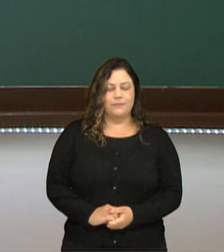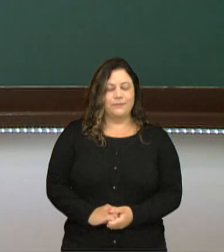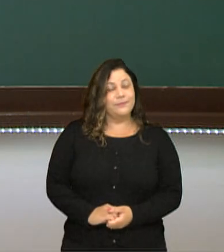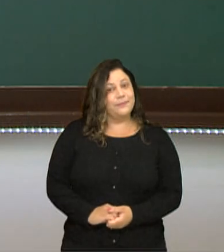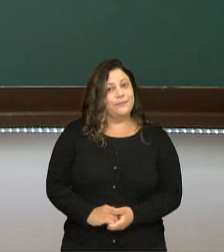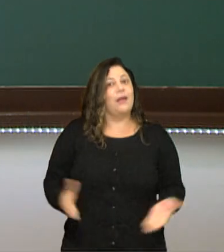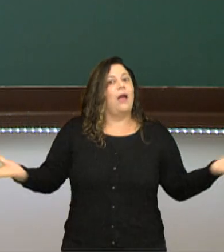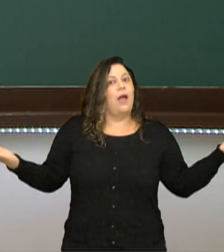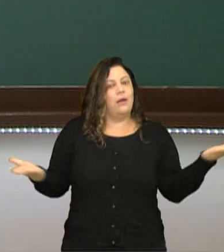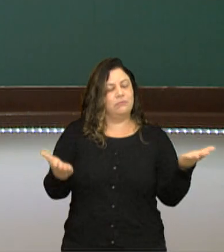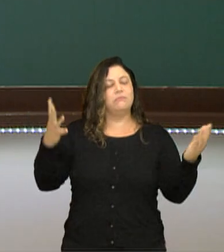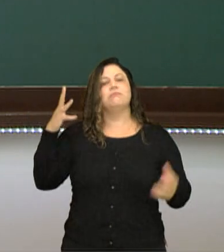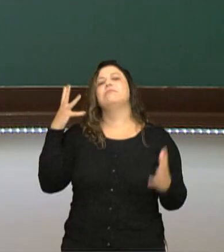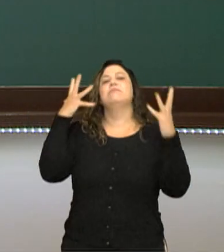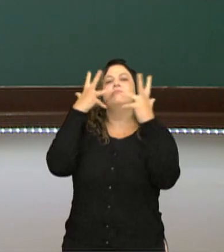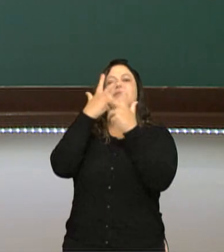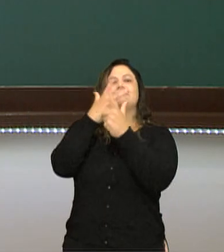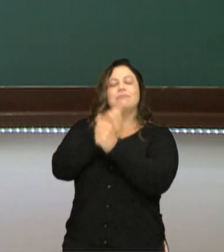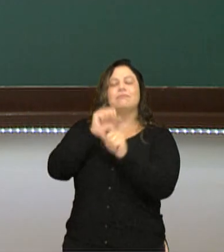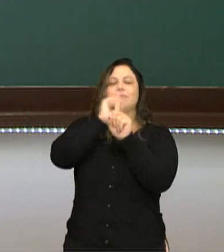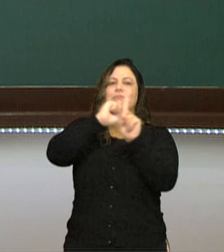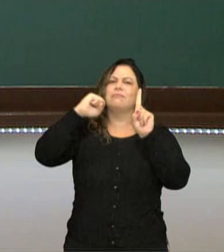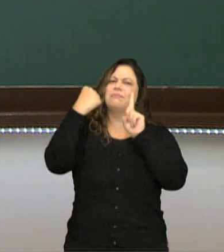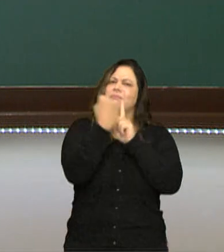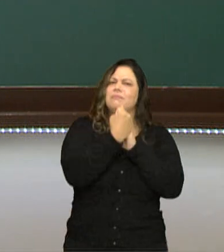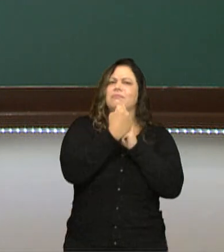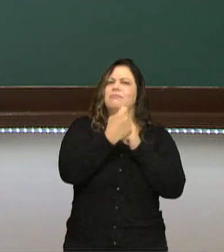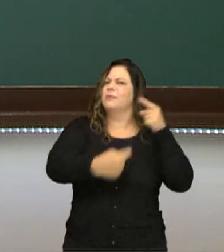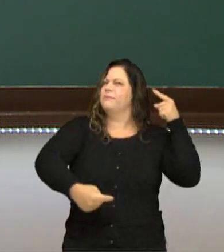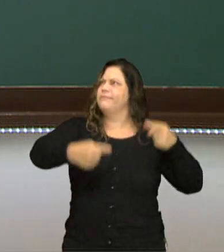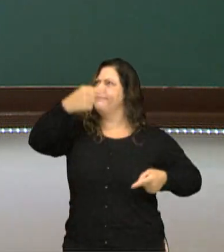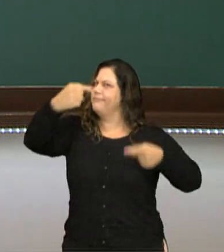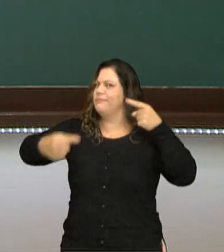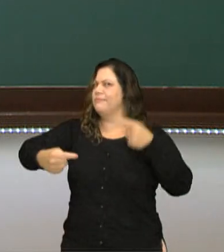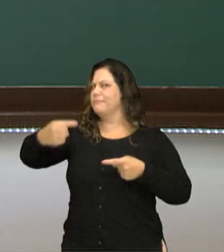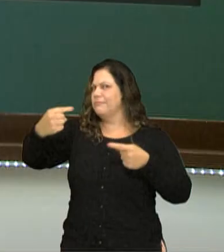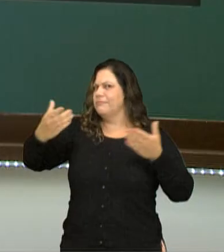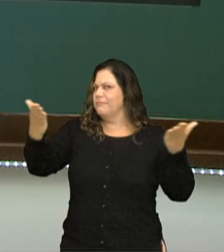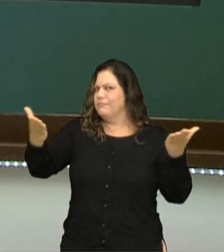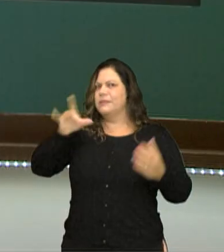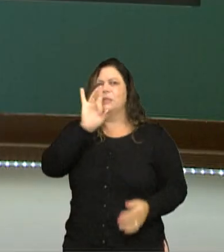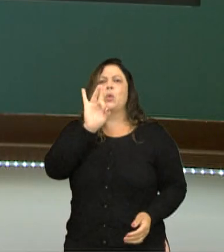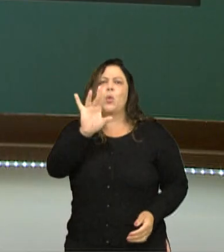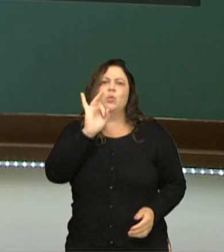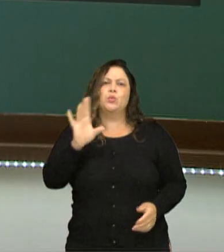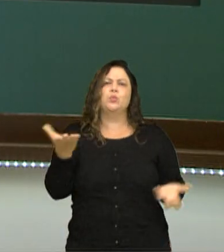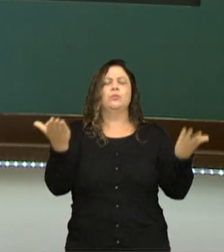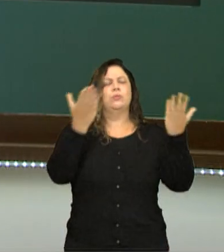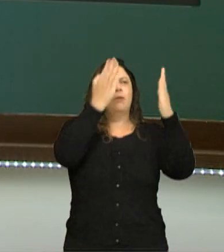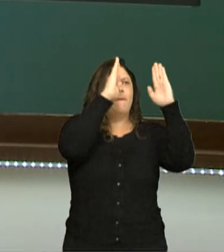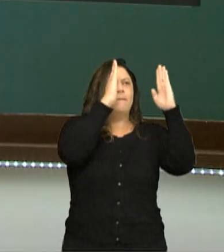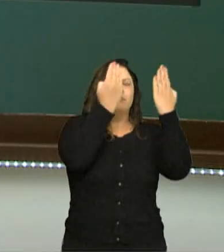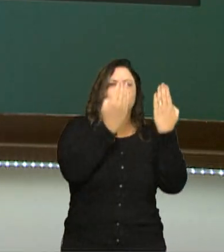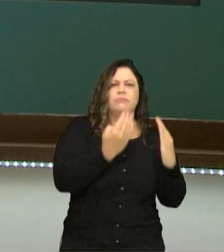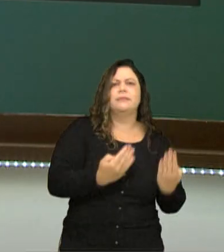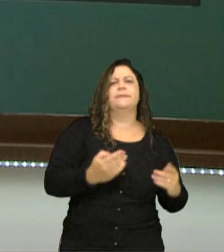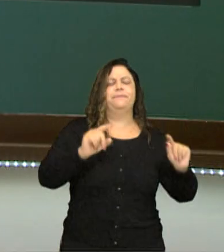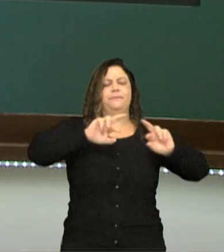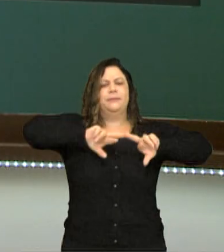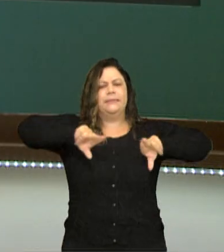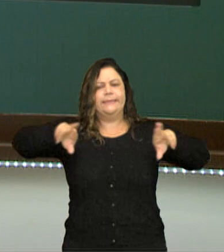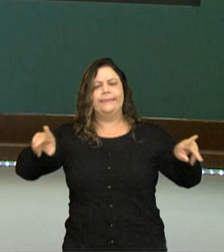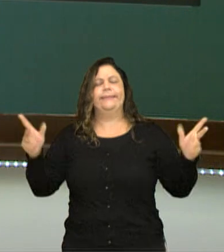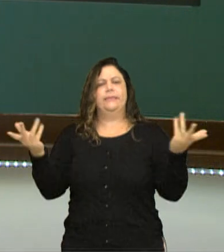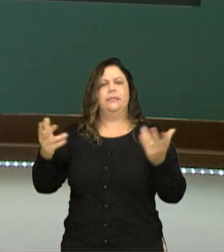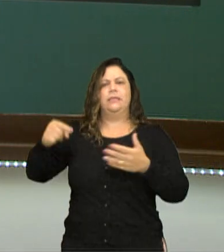Hoje o belo, né, na nossa sociedade é muito questionável, né? Então não tem a ver simplesmente com harmonia, simetria, né? Tem outras